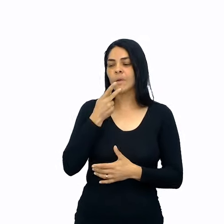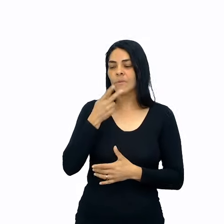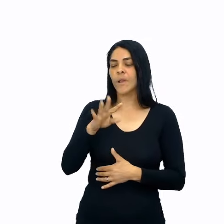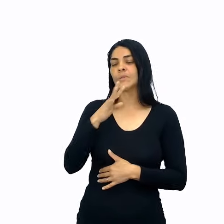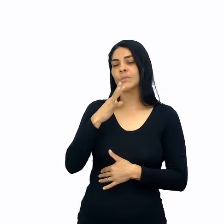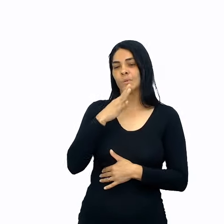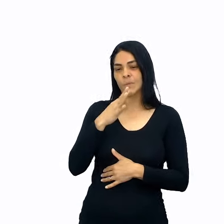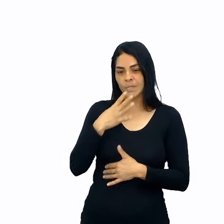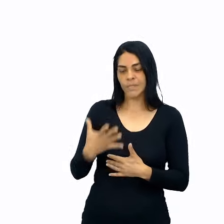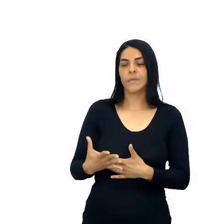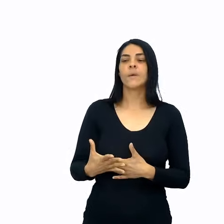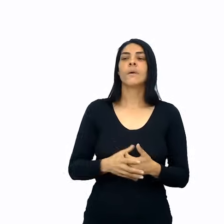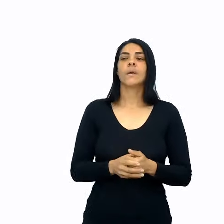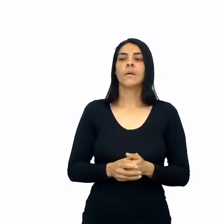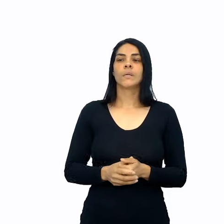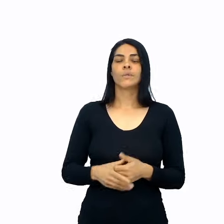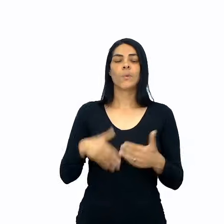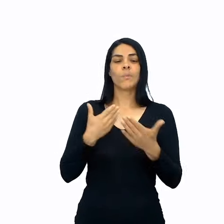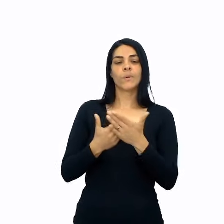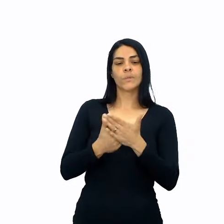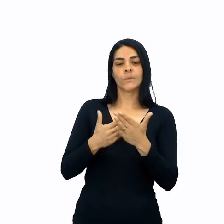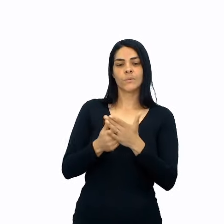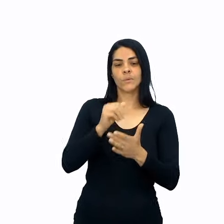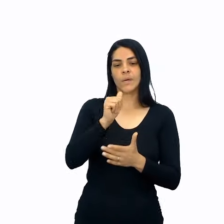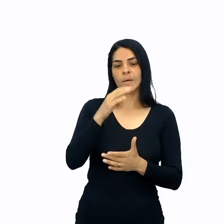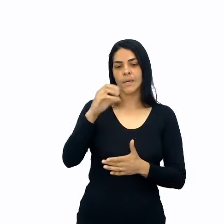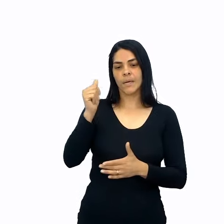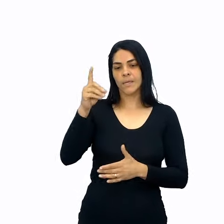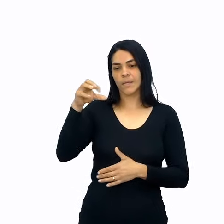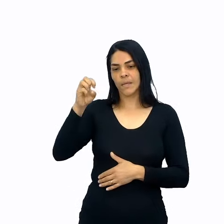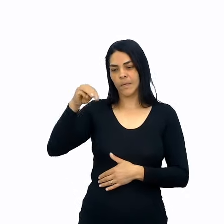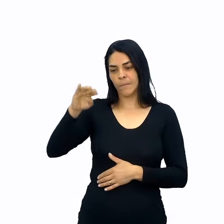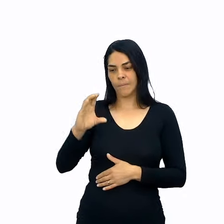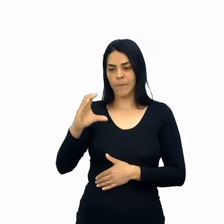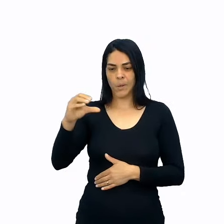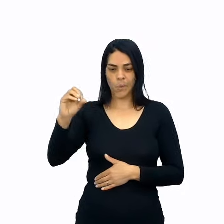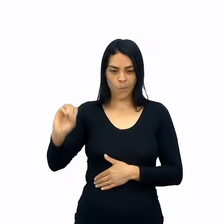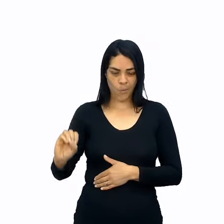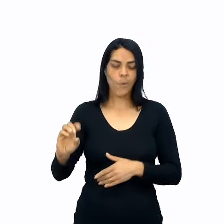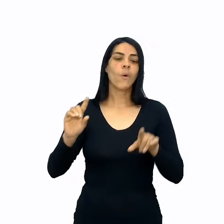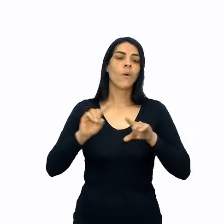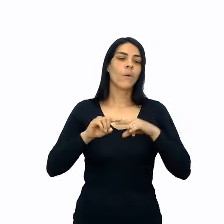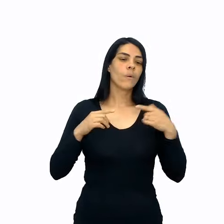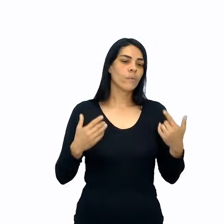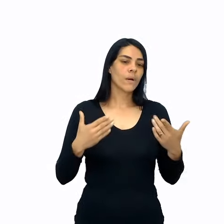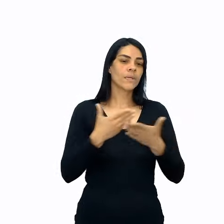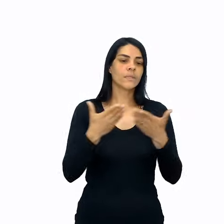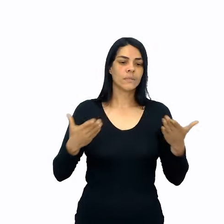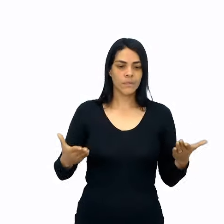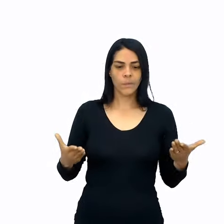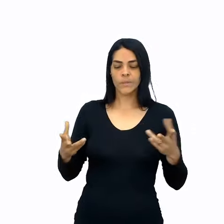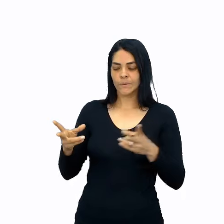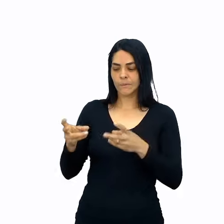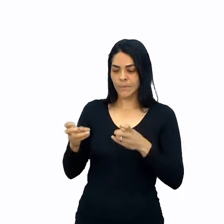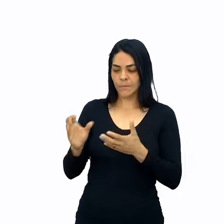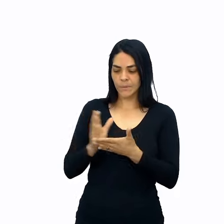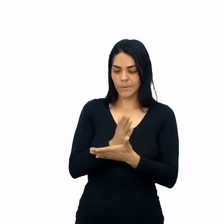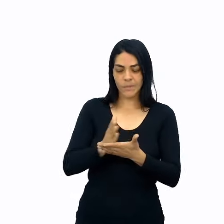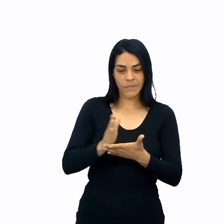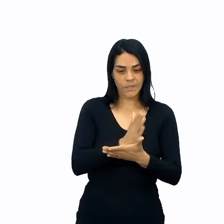por estudos acadêmicos e por especialistas em gêneros textuais. Então, nós vimos que DOLS faz aí uma divisão